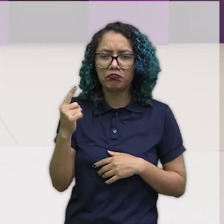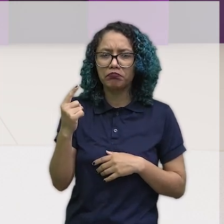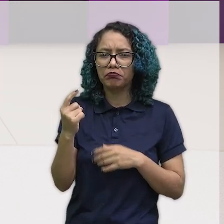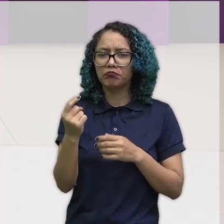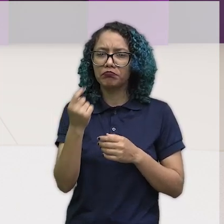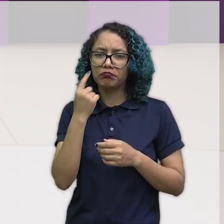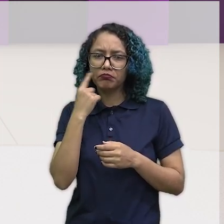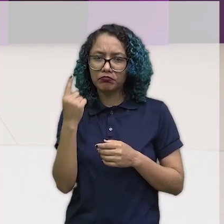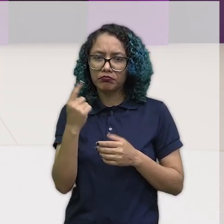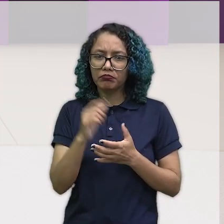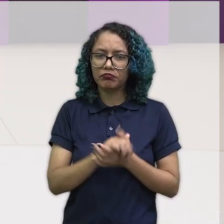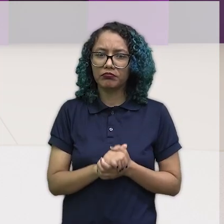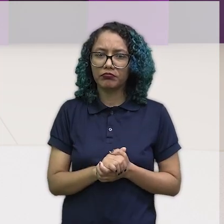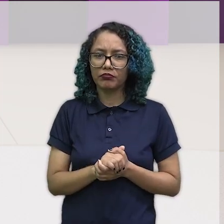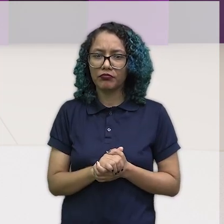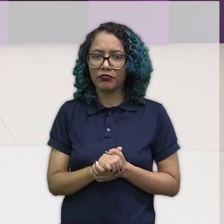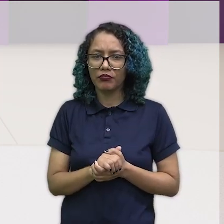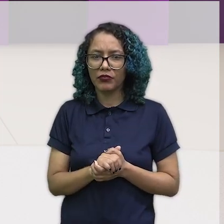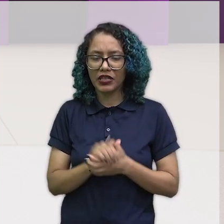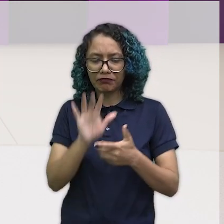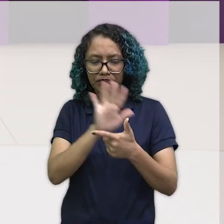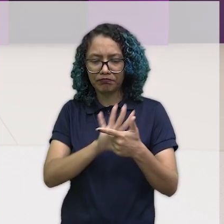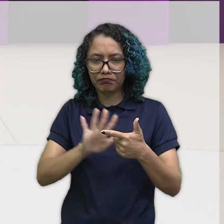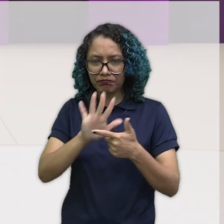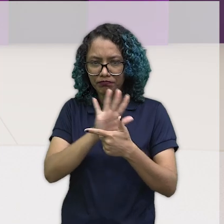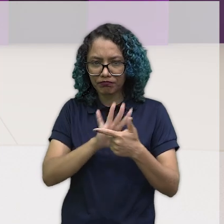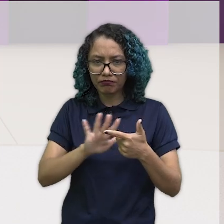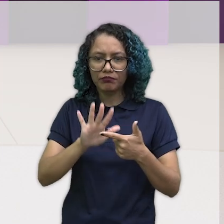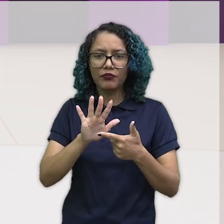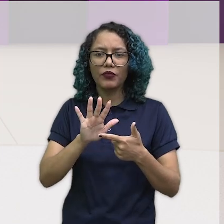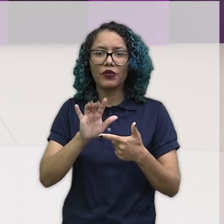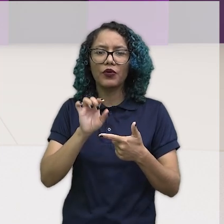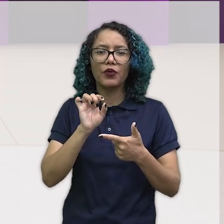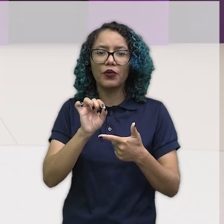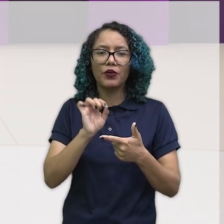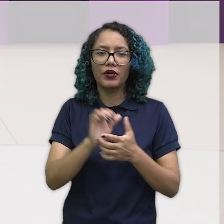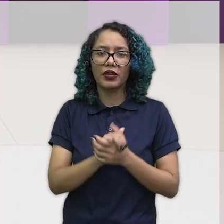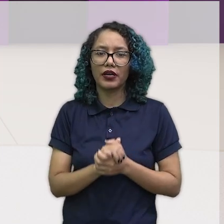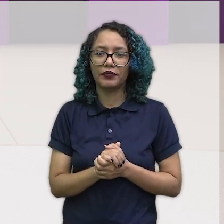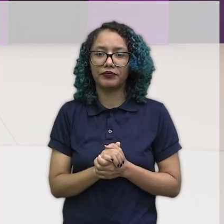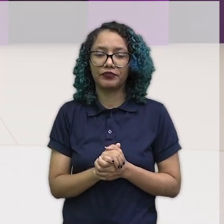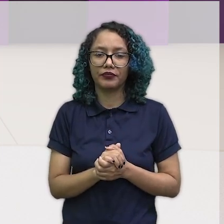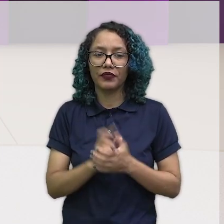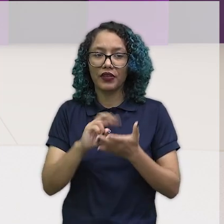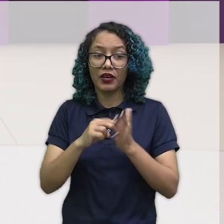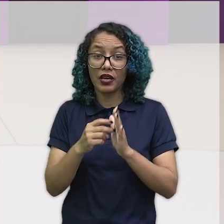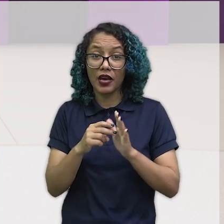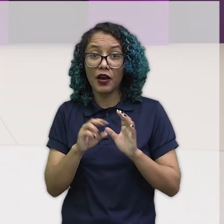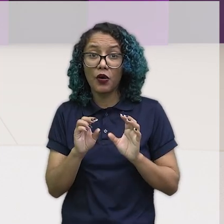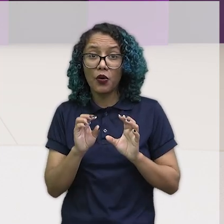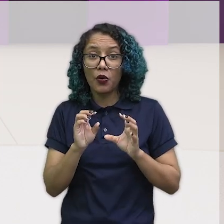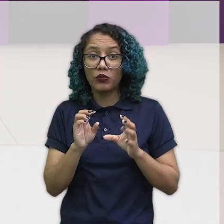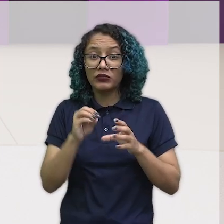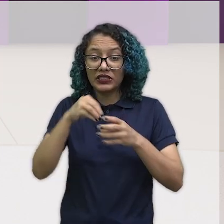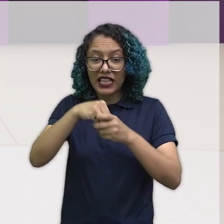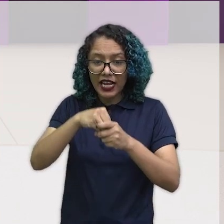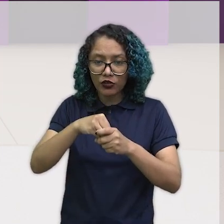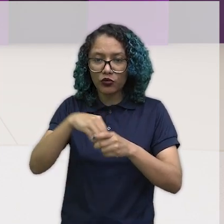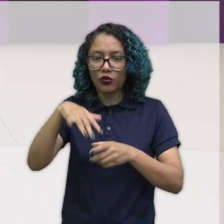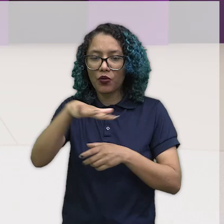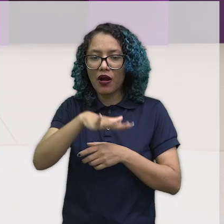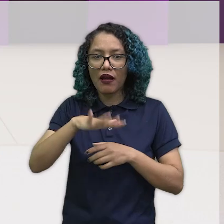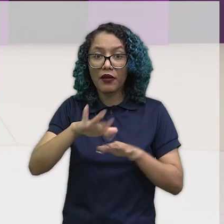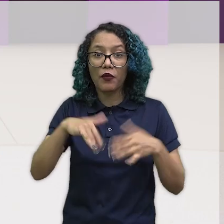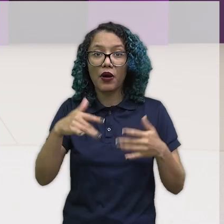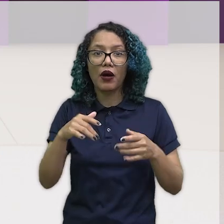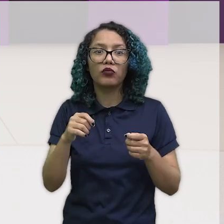O volume dessa figura, desse sólido geométrico, dos prismas, é o espaço que ele ocupa. Eu posso calcular, por